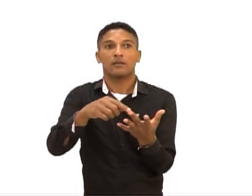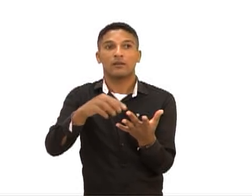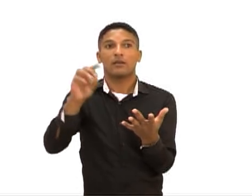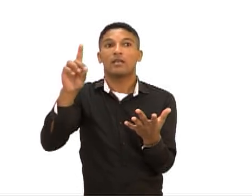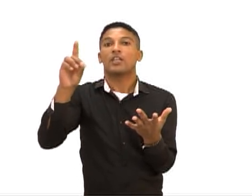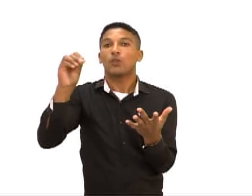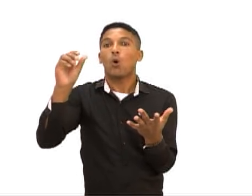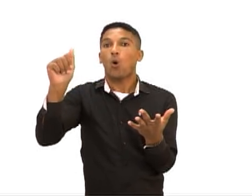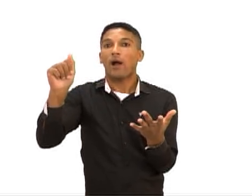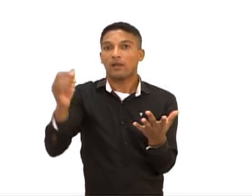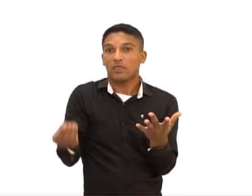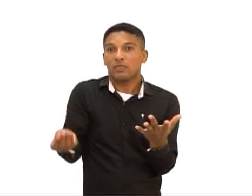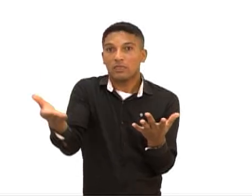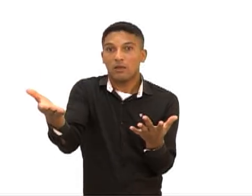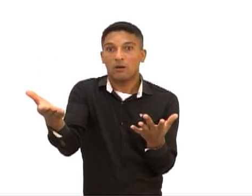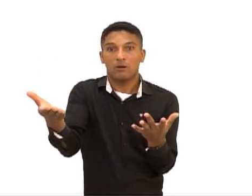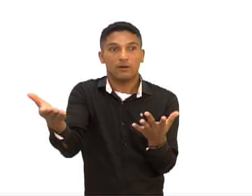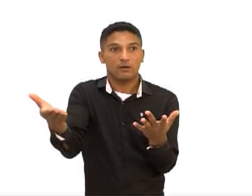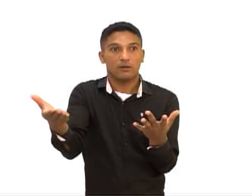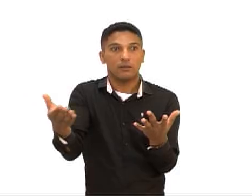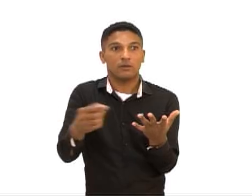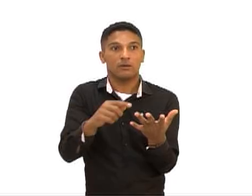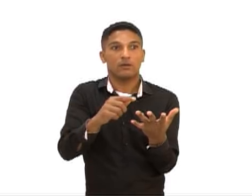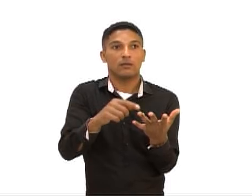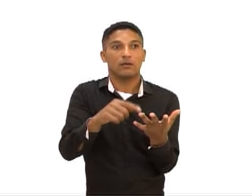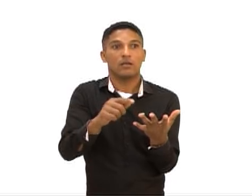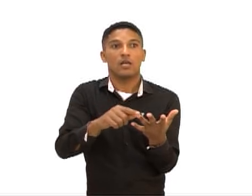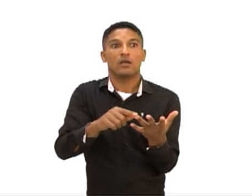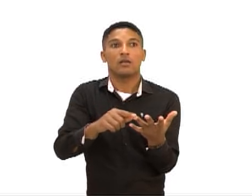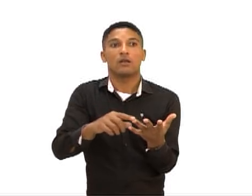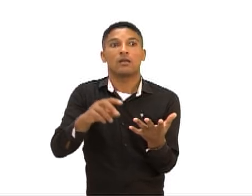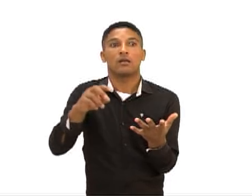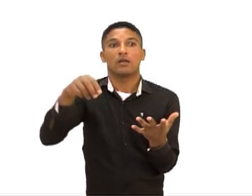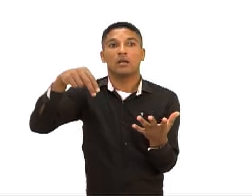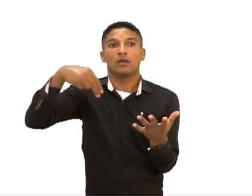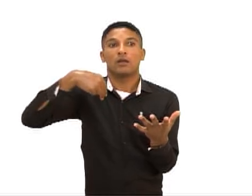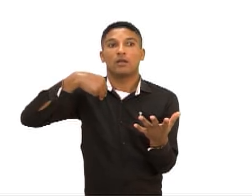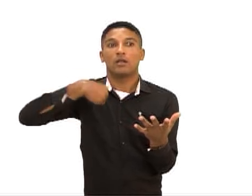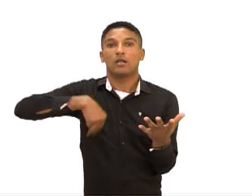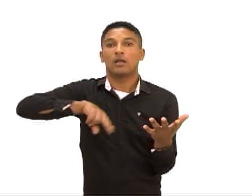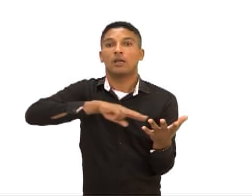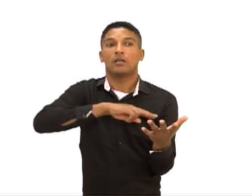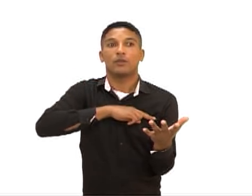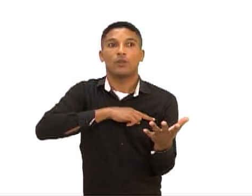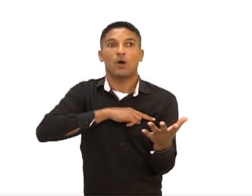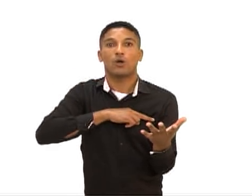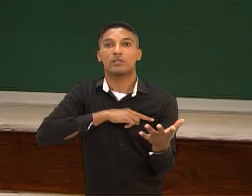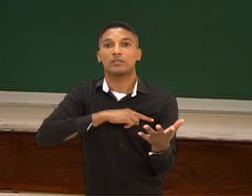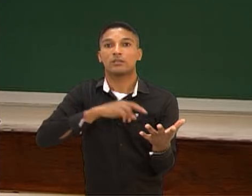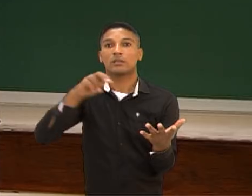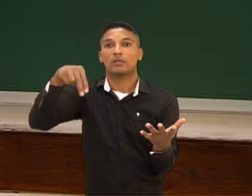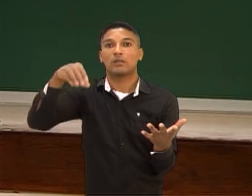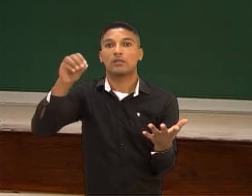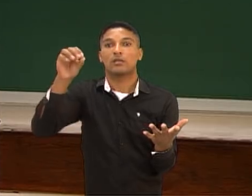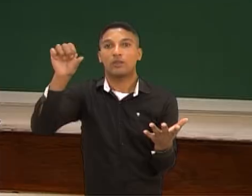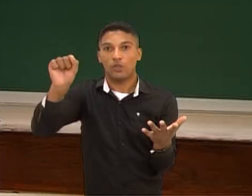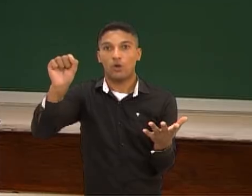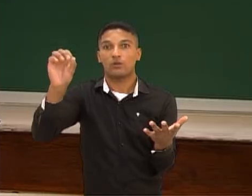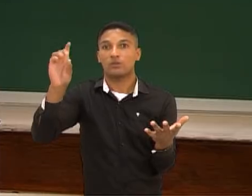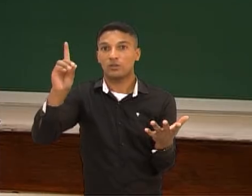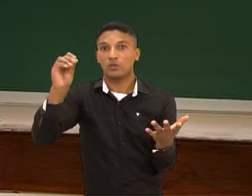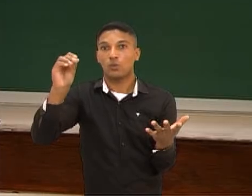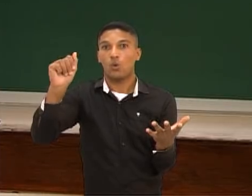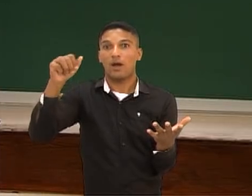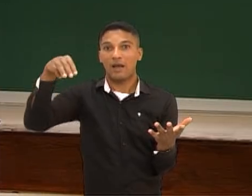modo indicativo, né? Doai, vós, sem o S. E na sequência doem eles. Quem conseguiu elaborar assim, parabéns, está conseguindo captar